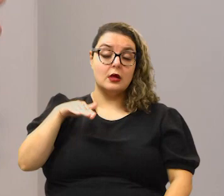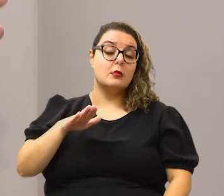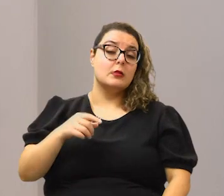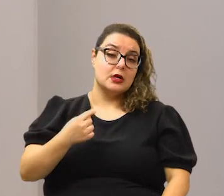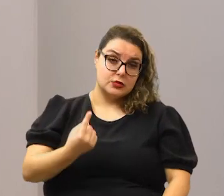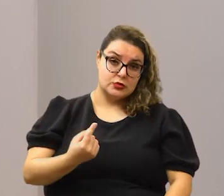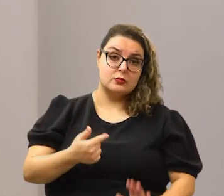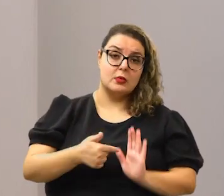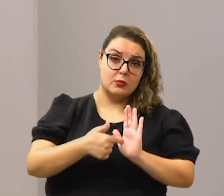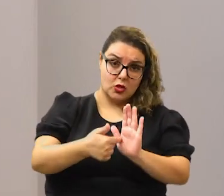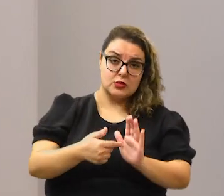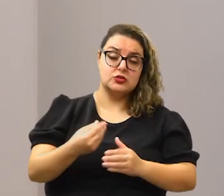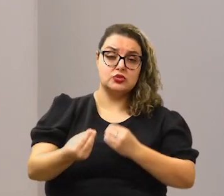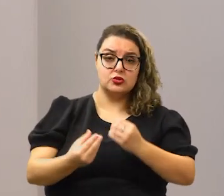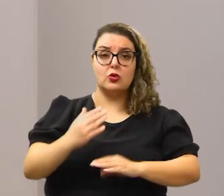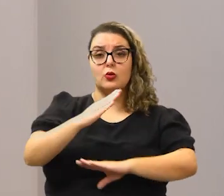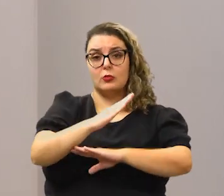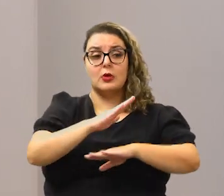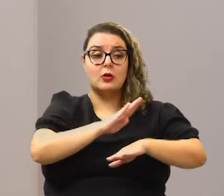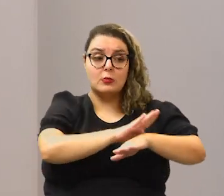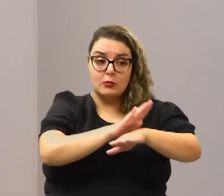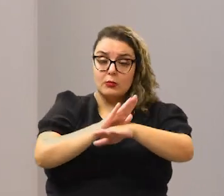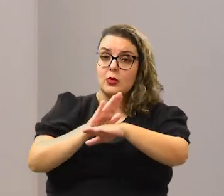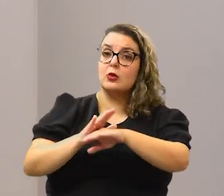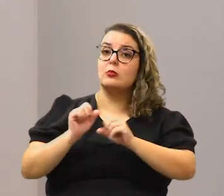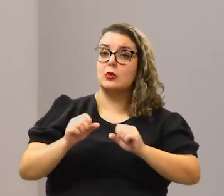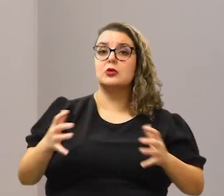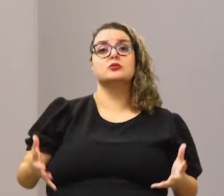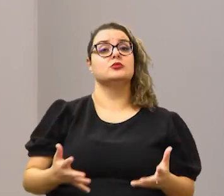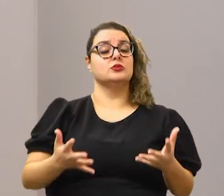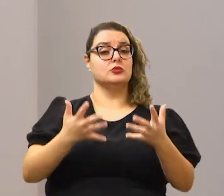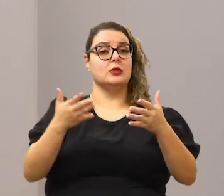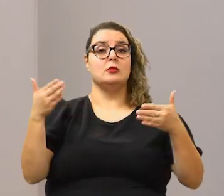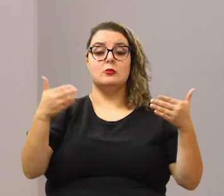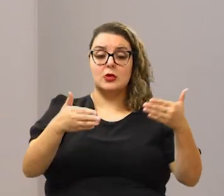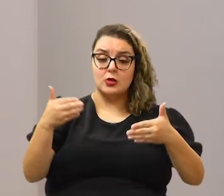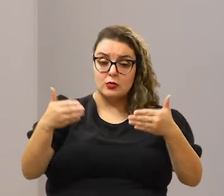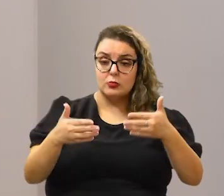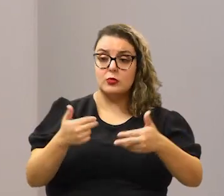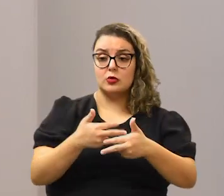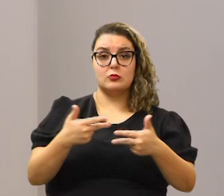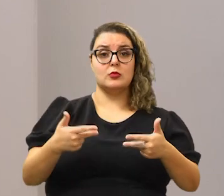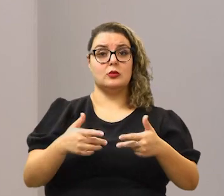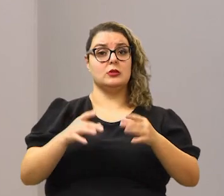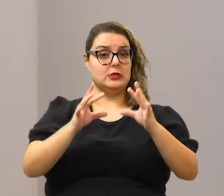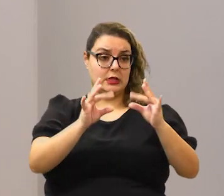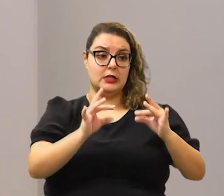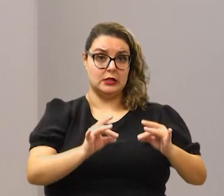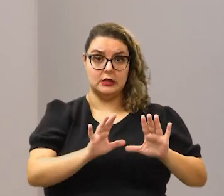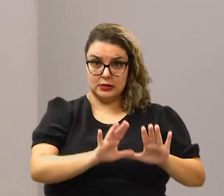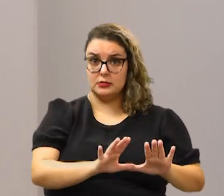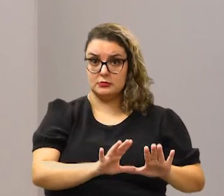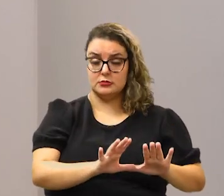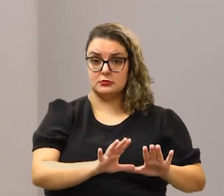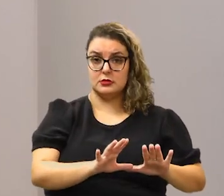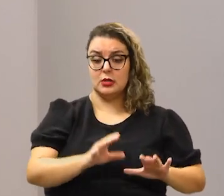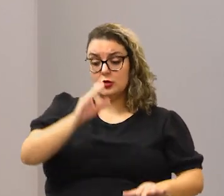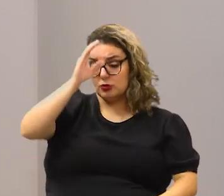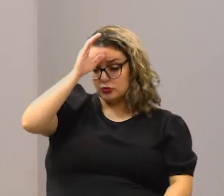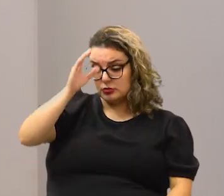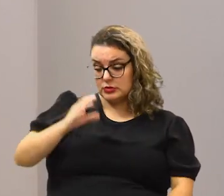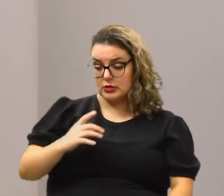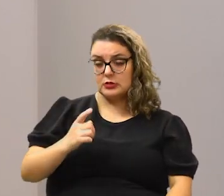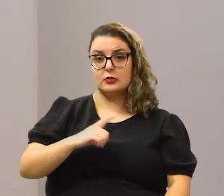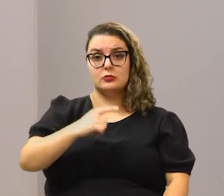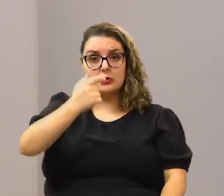ter consciência que eleger um conselheiro comprometido, qualificado, capacitado, pode ajudar muito no aprimoramento